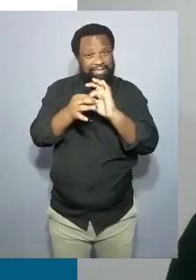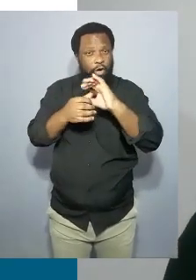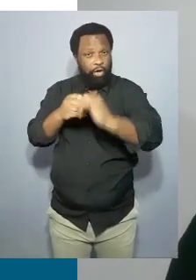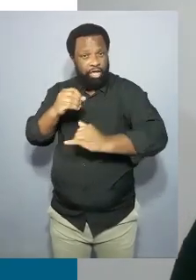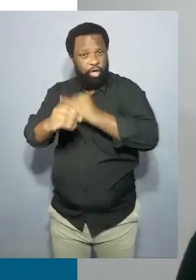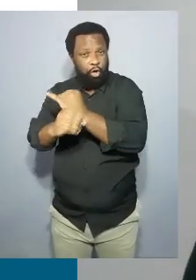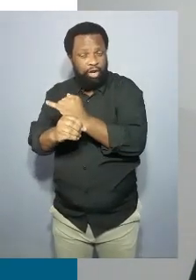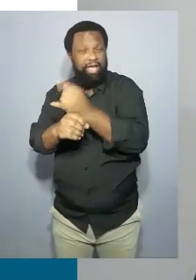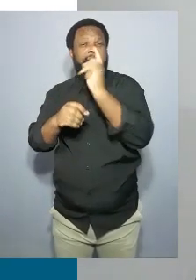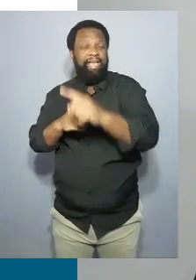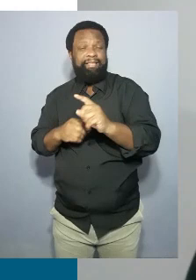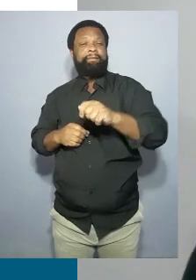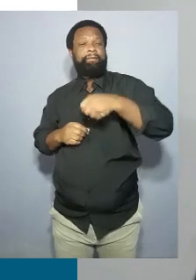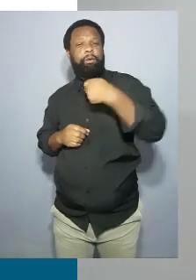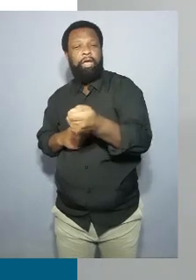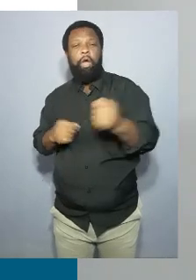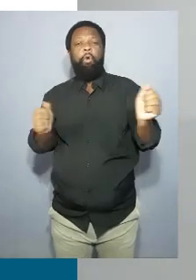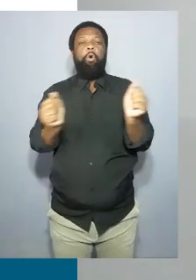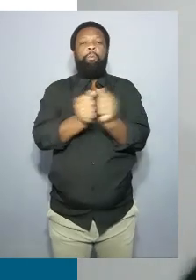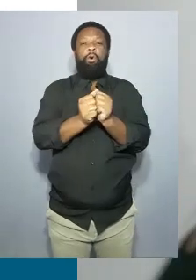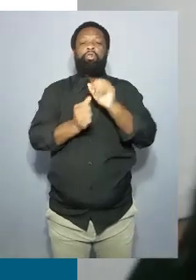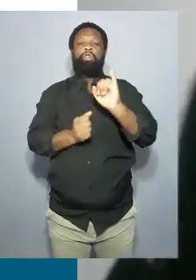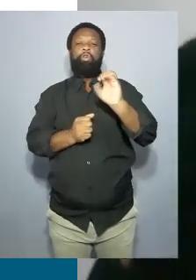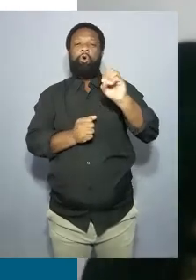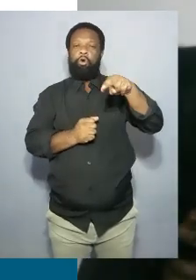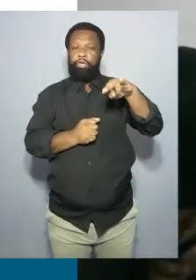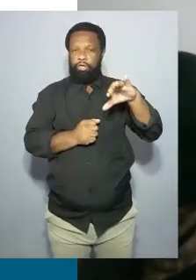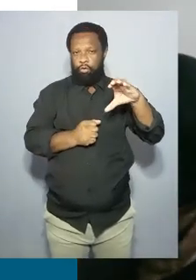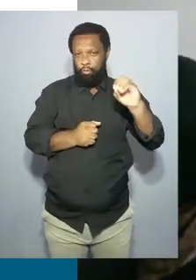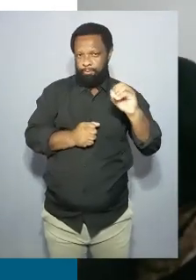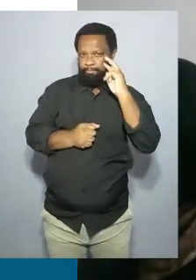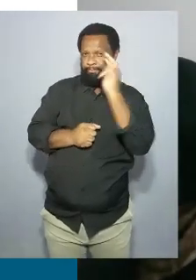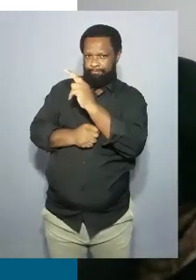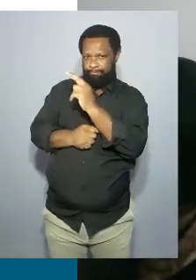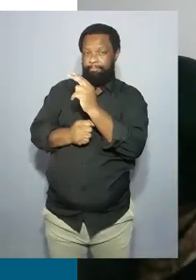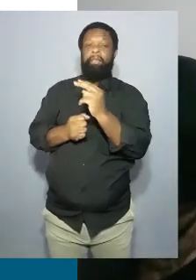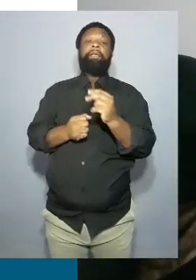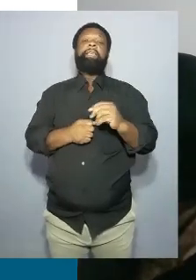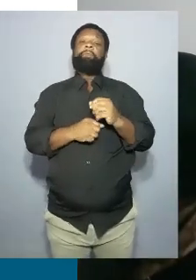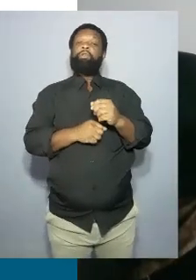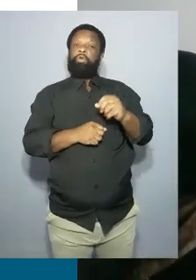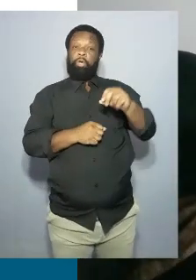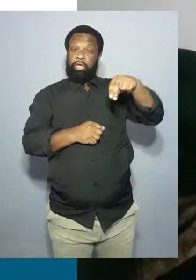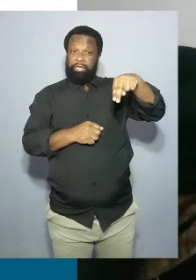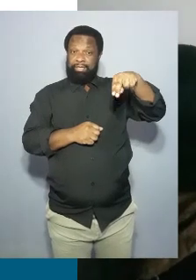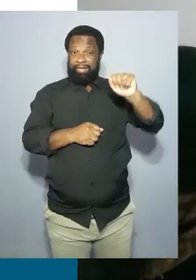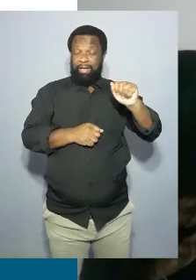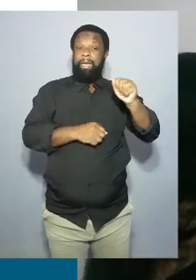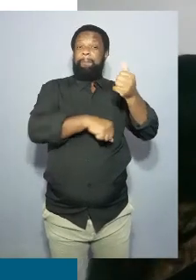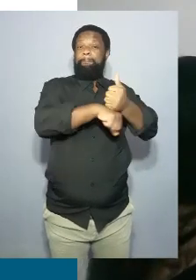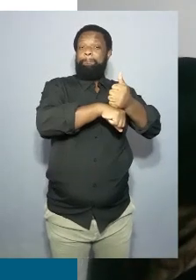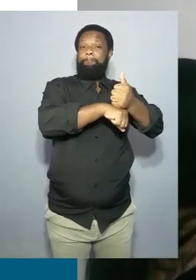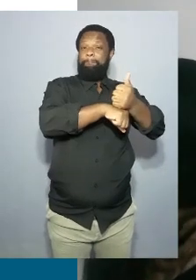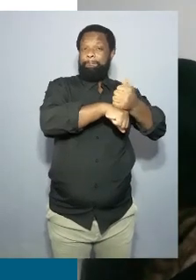ele já vai ser considerado um composto iônico. Então, olha para cá. O sódio é um metal, o nitrogênio é